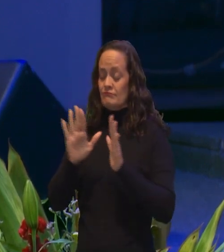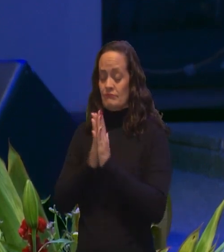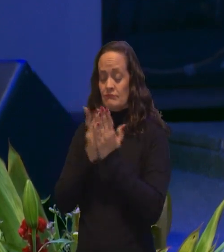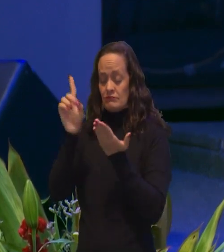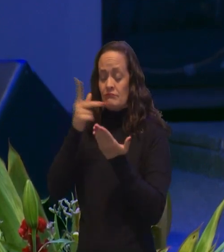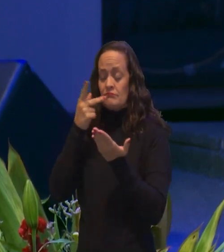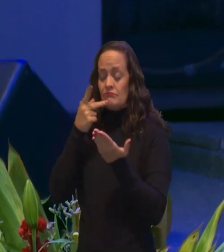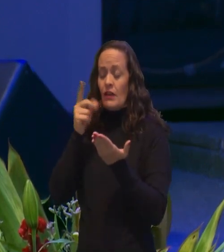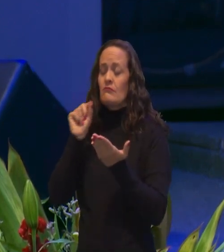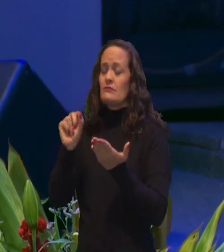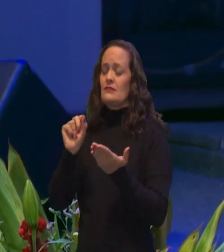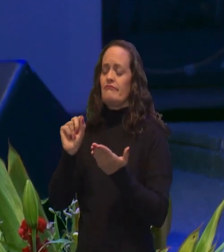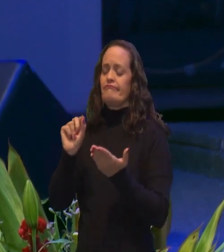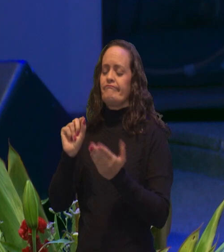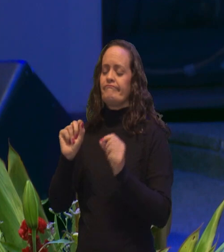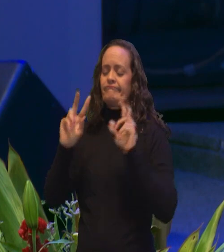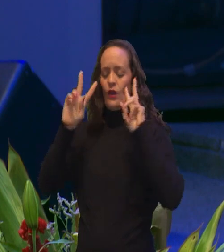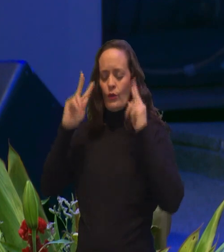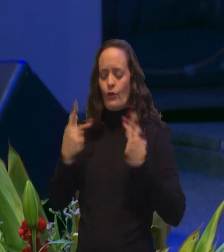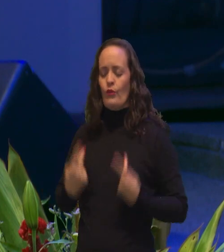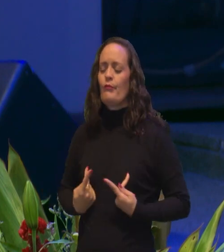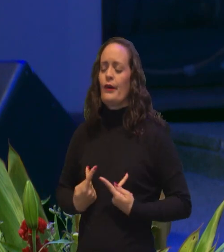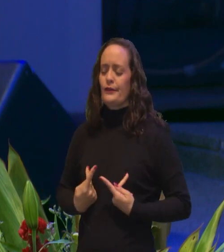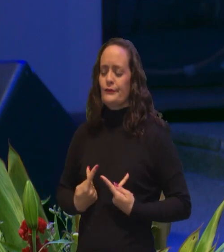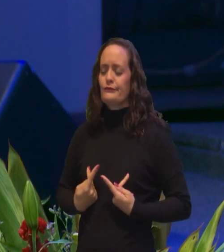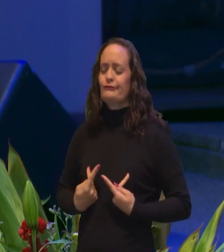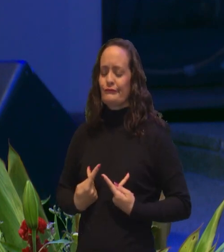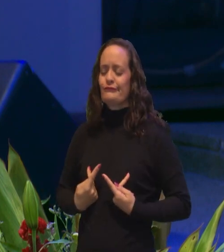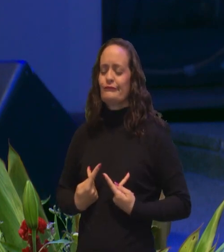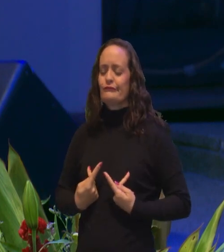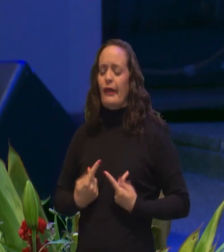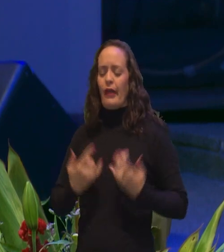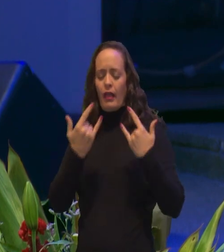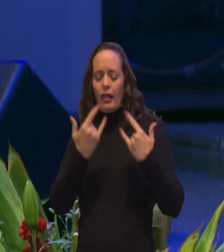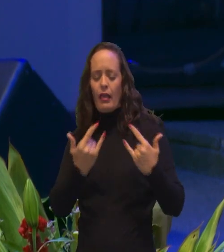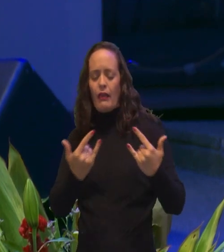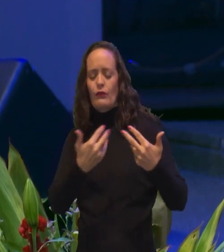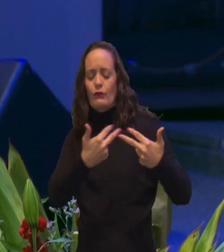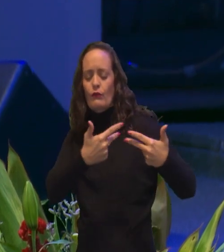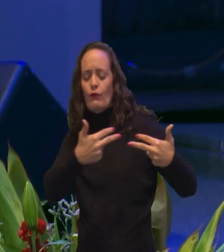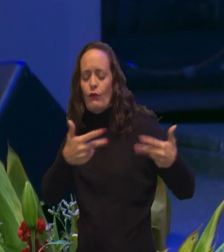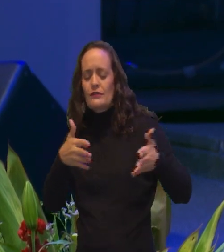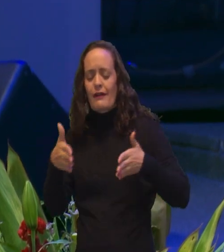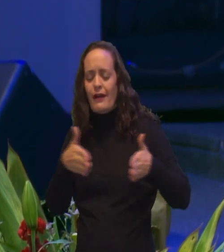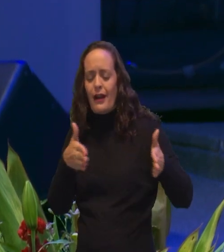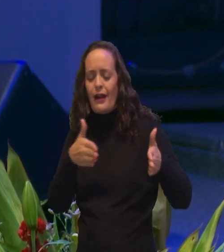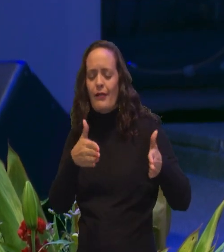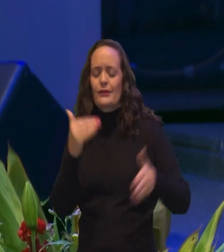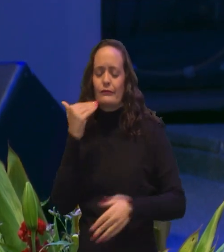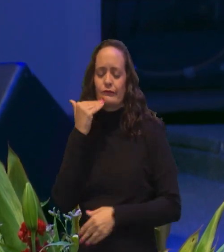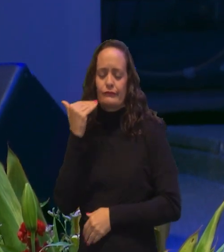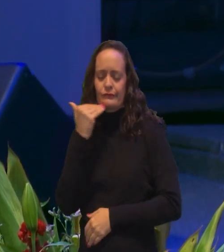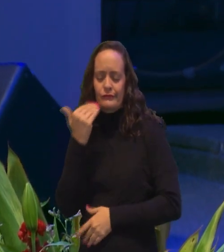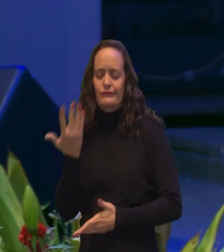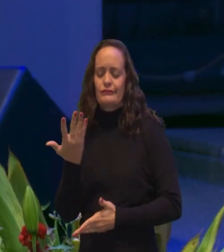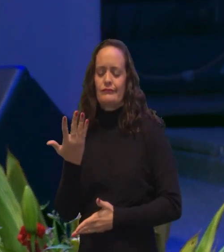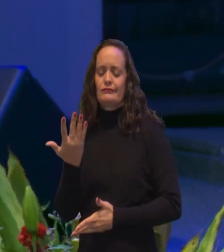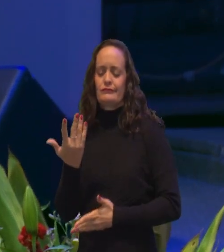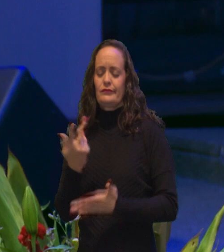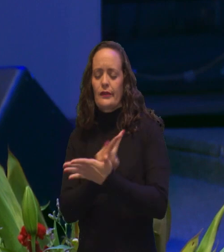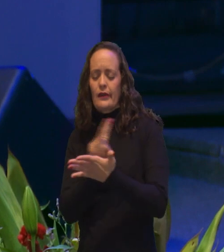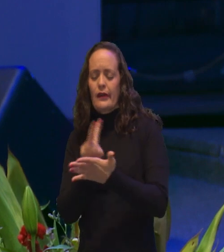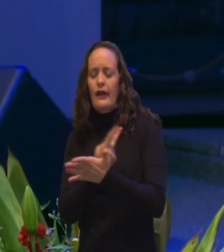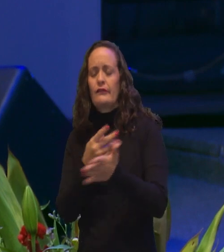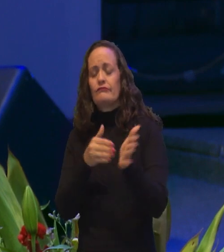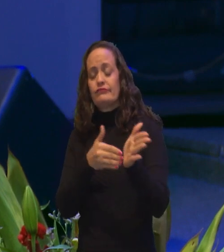palavra, o homem se envolveu com muitas enroscadas, ele andou por caminhos tortuosos, e ele se